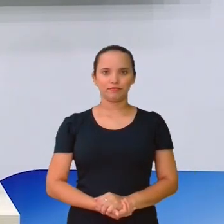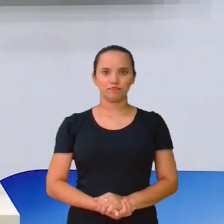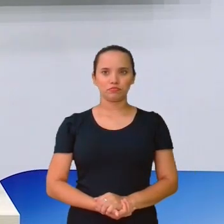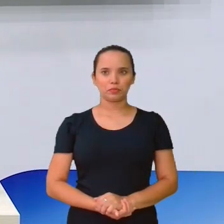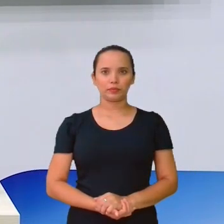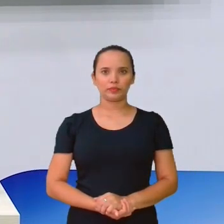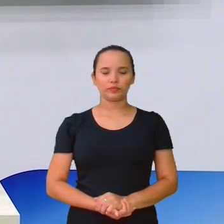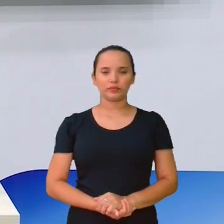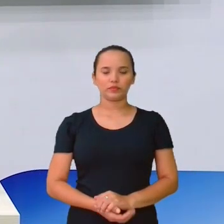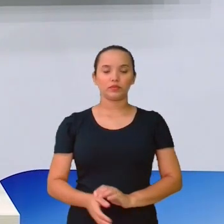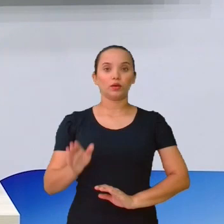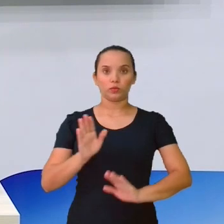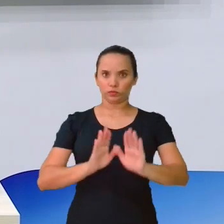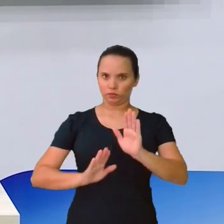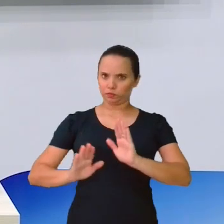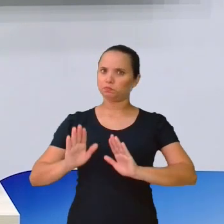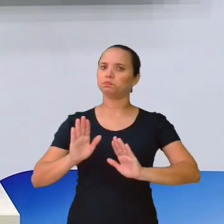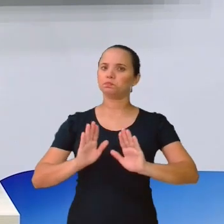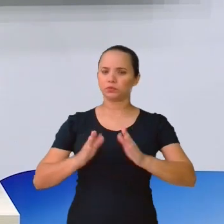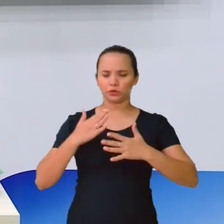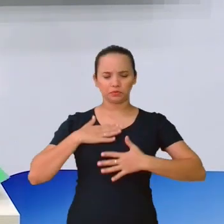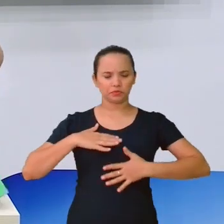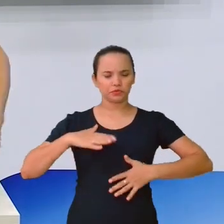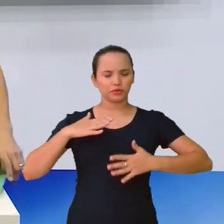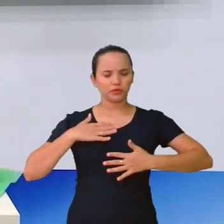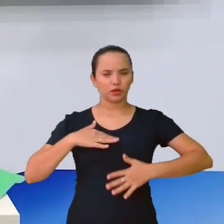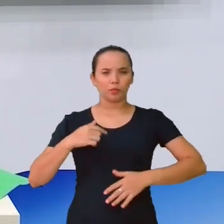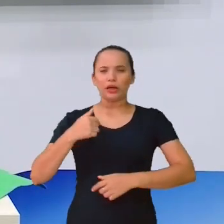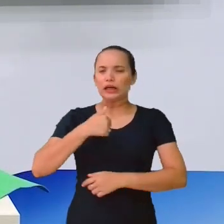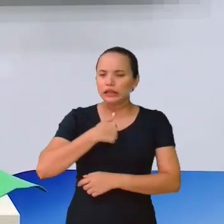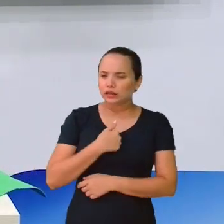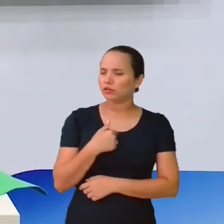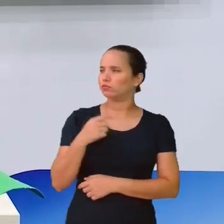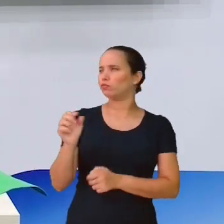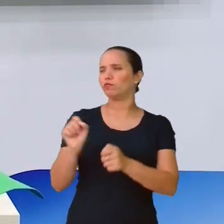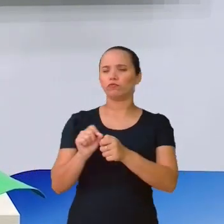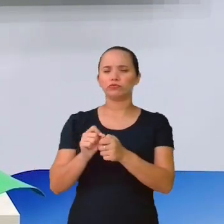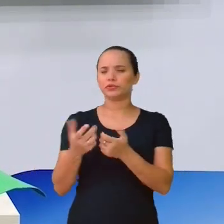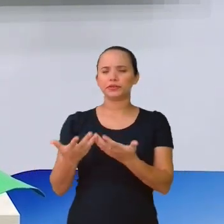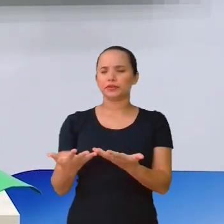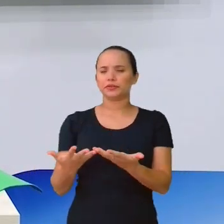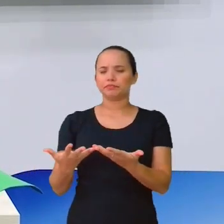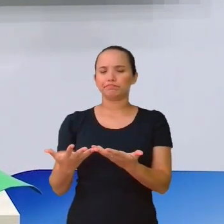Com bastante cuidado, tá? Eu tô fazendo assim um pouco